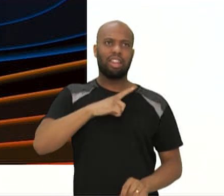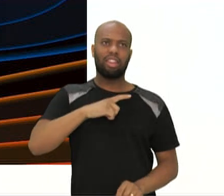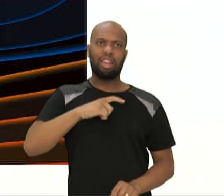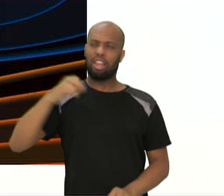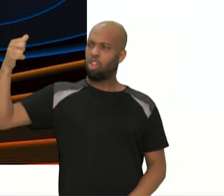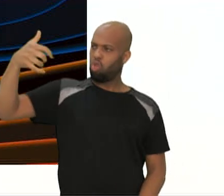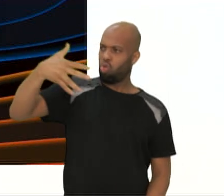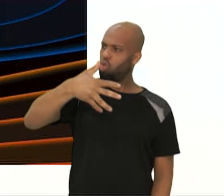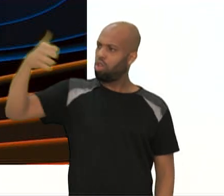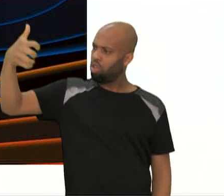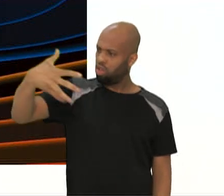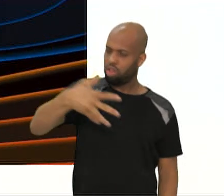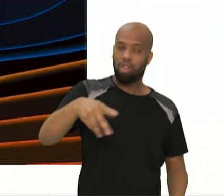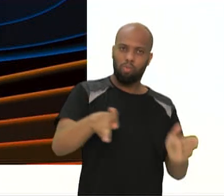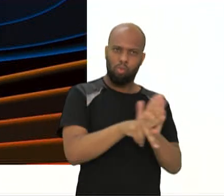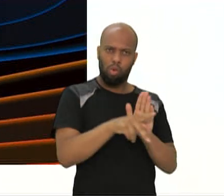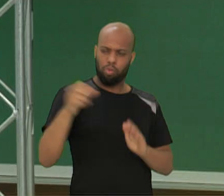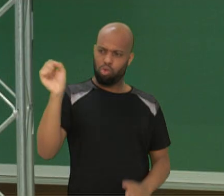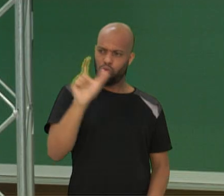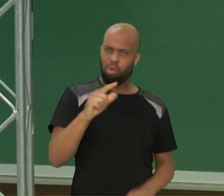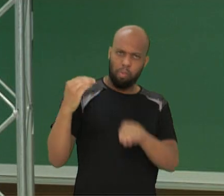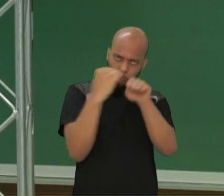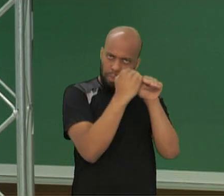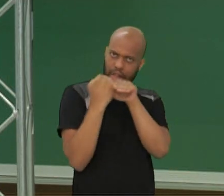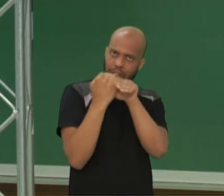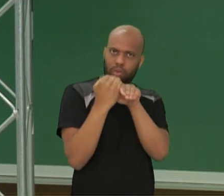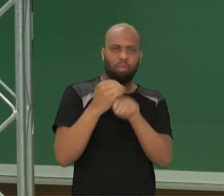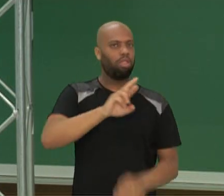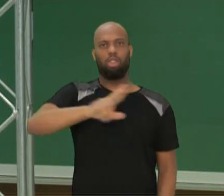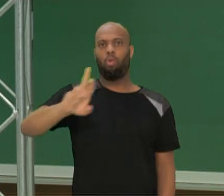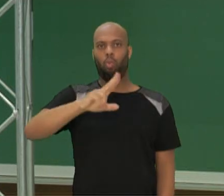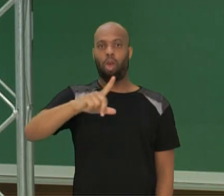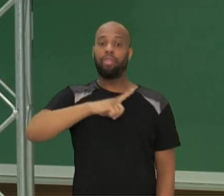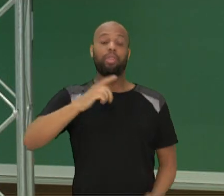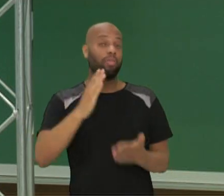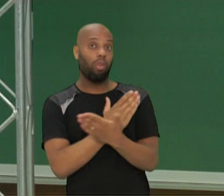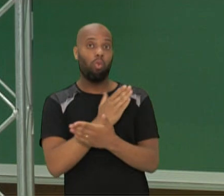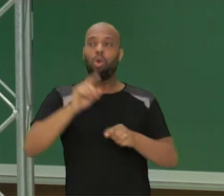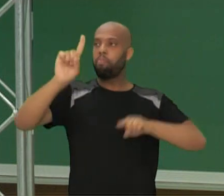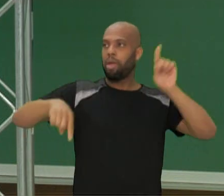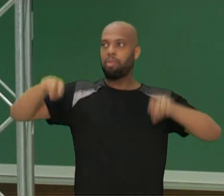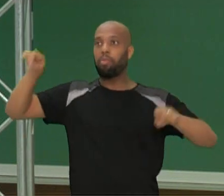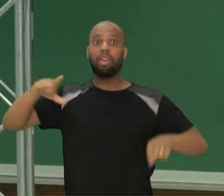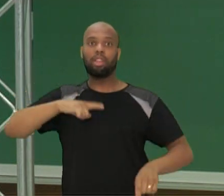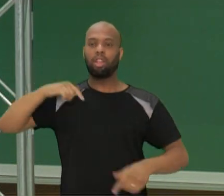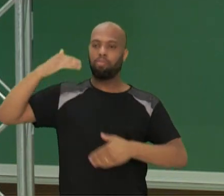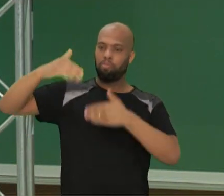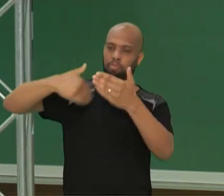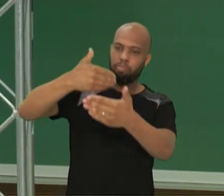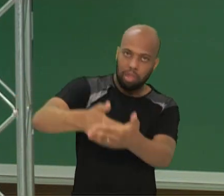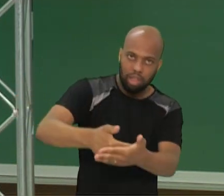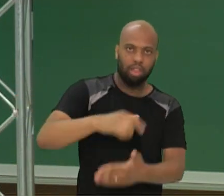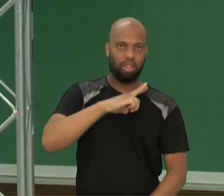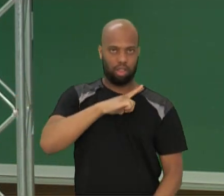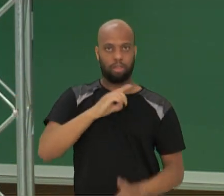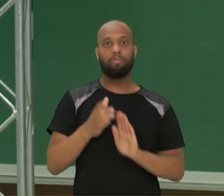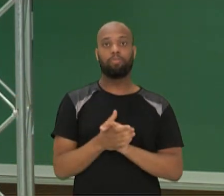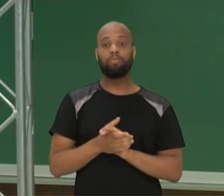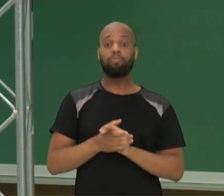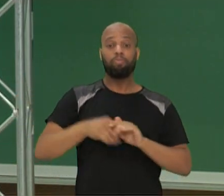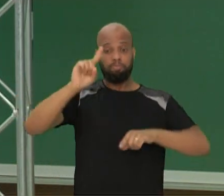Sol emite, ela não é uniforme. Essa radiação, ela sofre algumas alterações ao longo do tempo. E